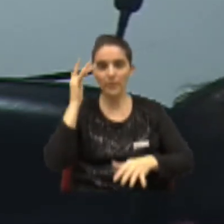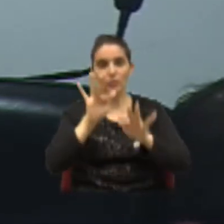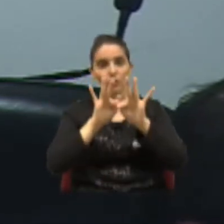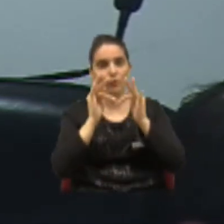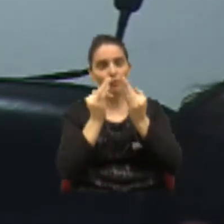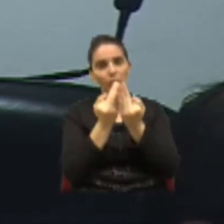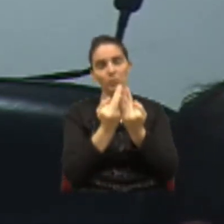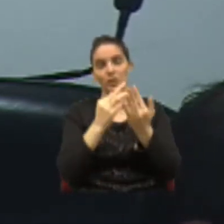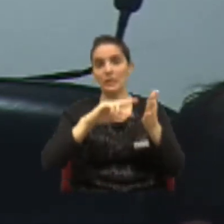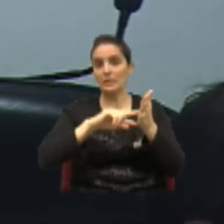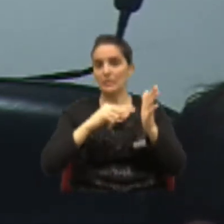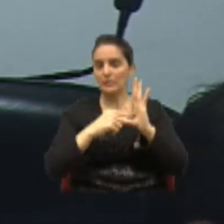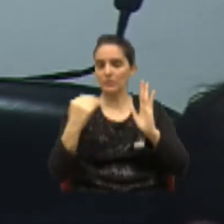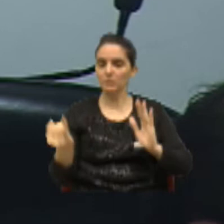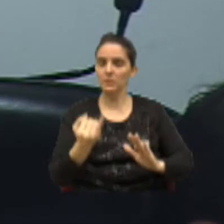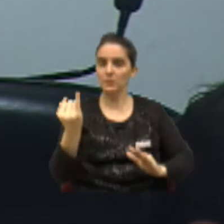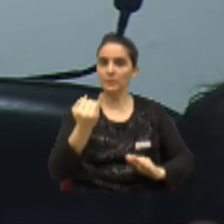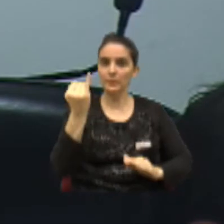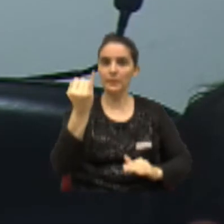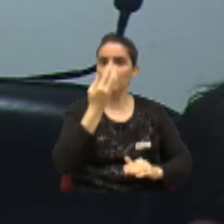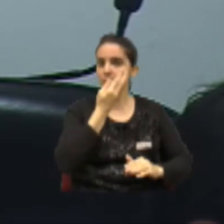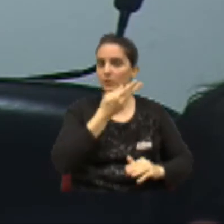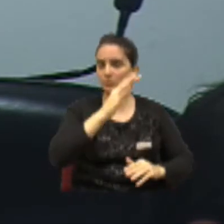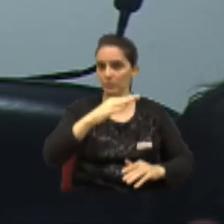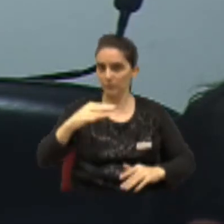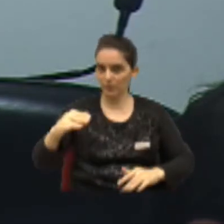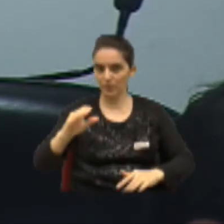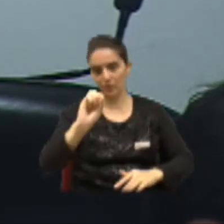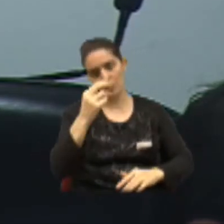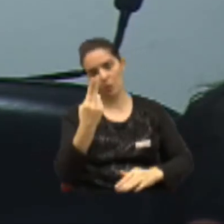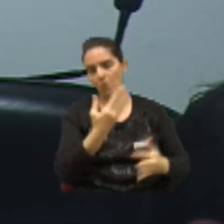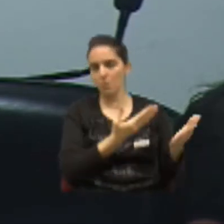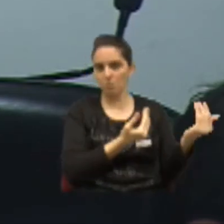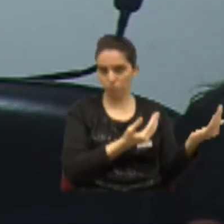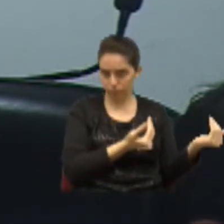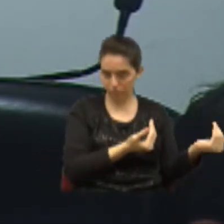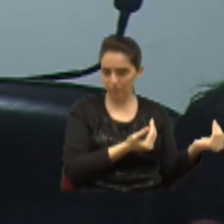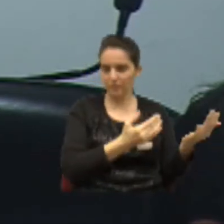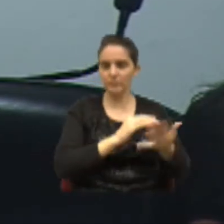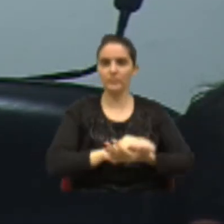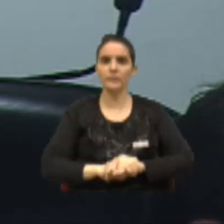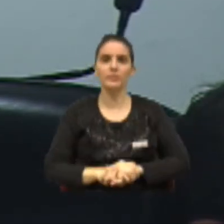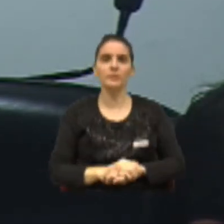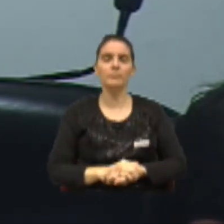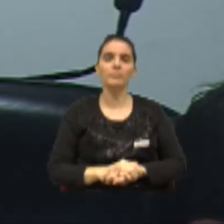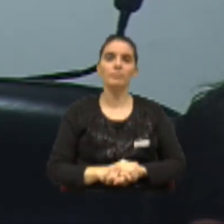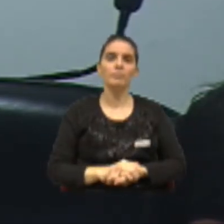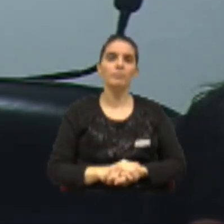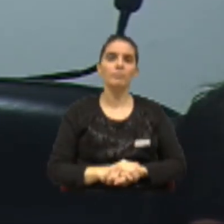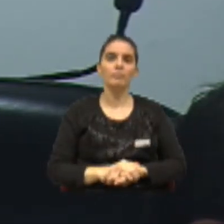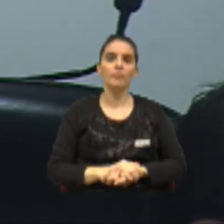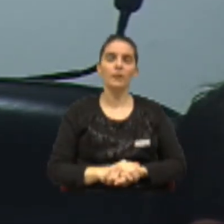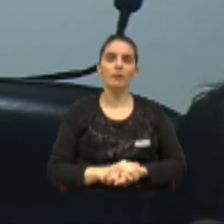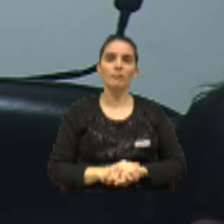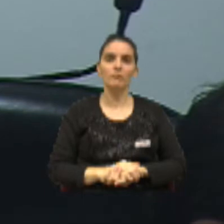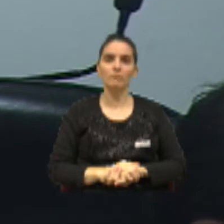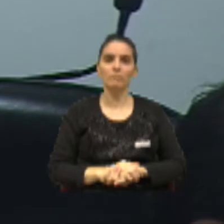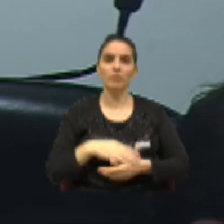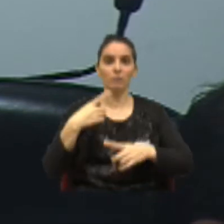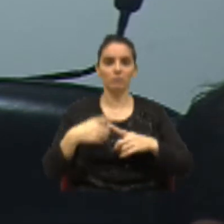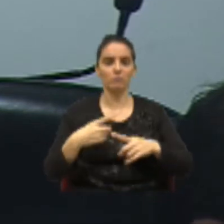vida dessa criança e desse adolescente, desse jovem. Porque sabemos que